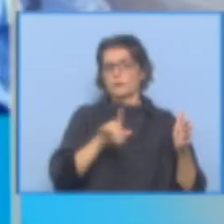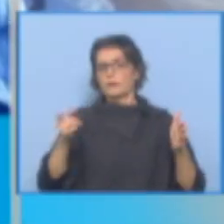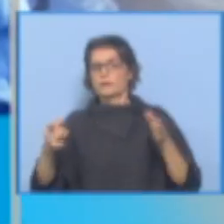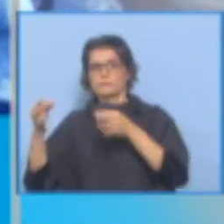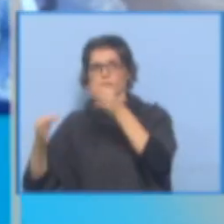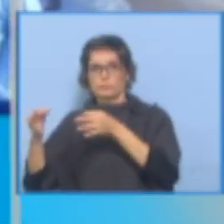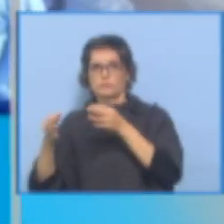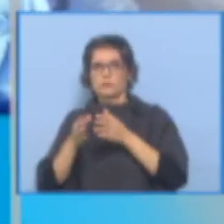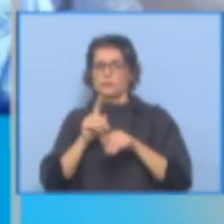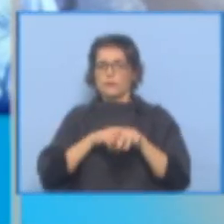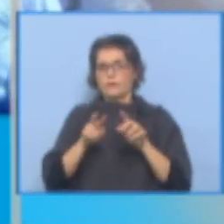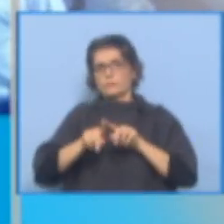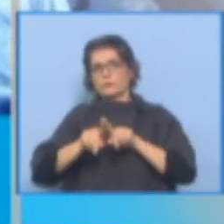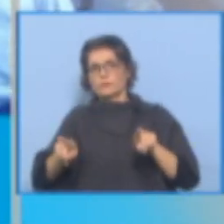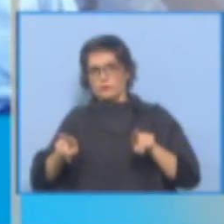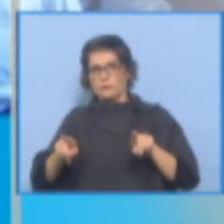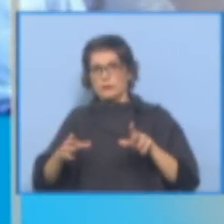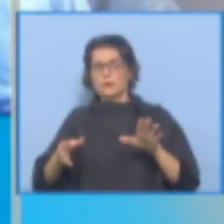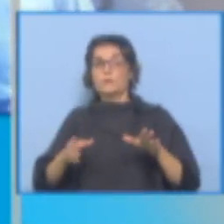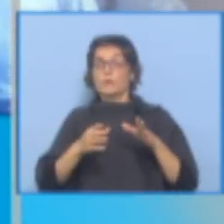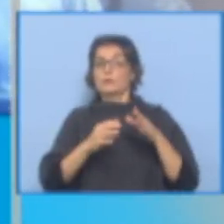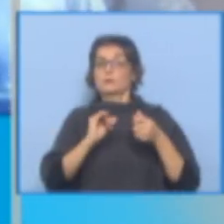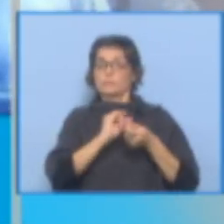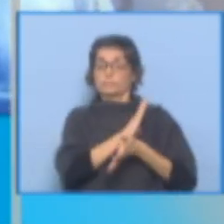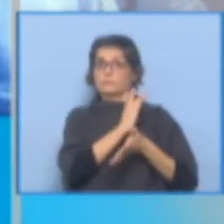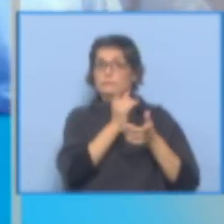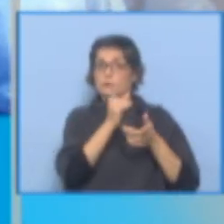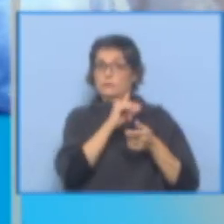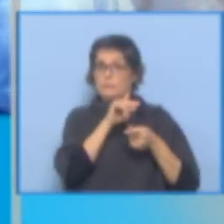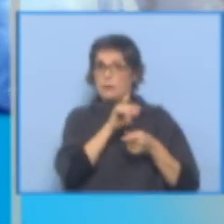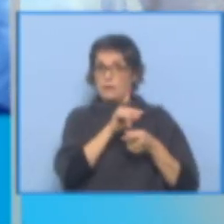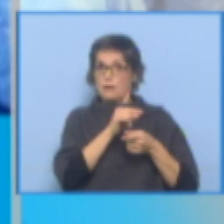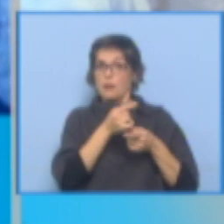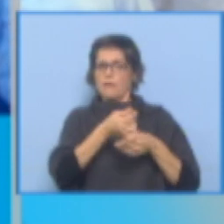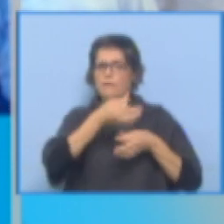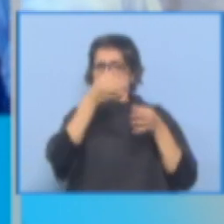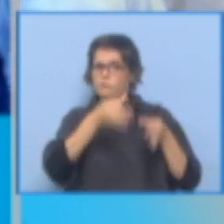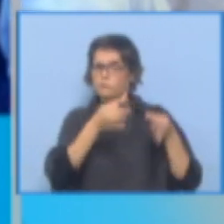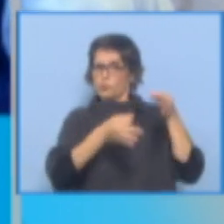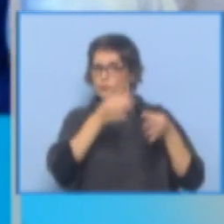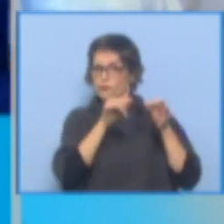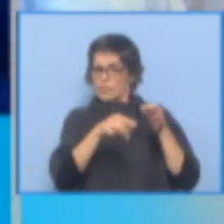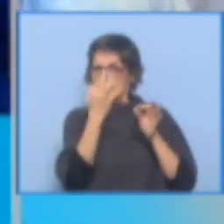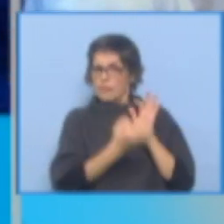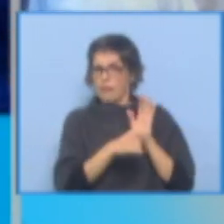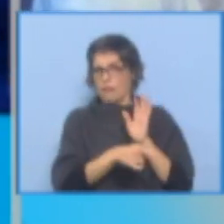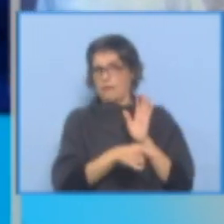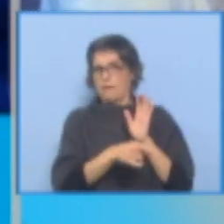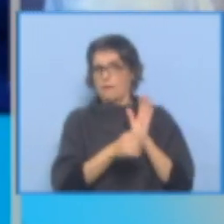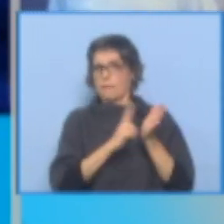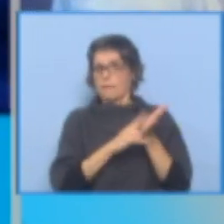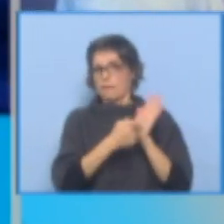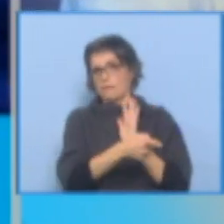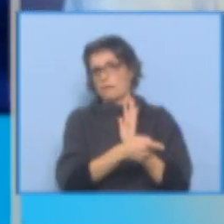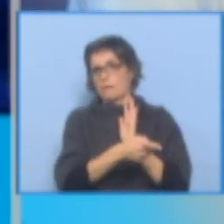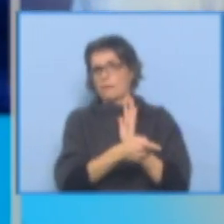na comunicação haja justiça. Ou seja, que também na comunicação se cumpram uma série de regras, digamos, que,